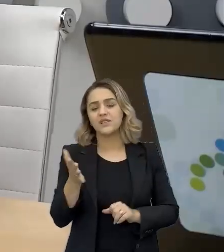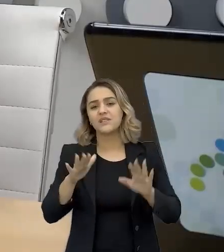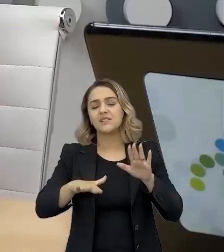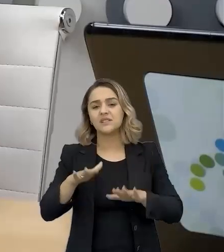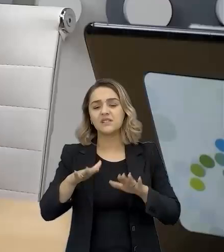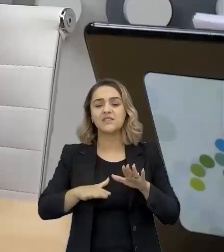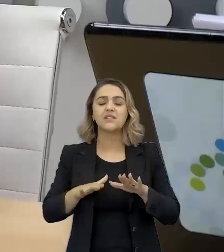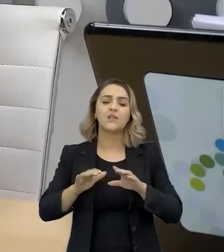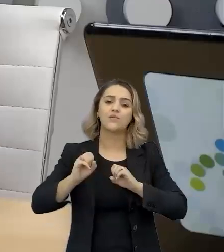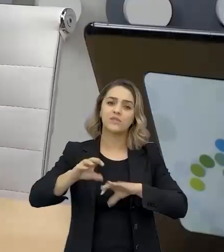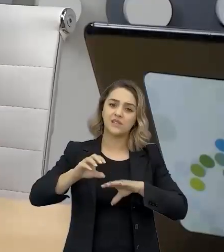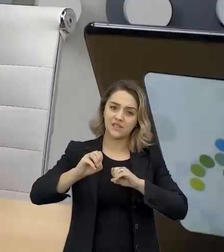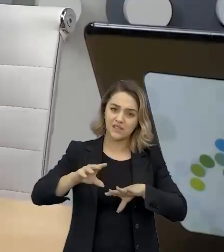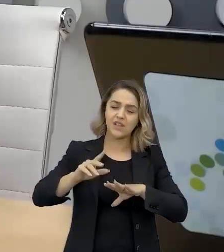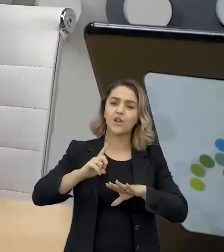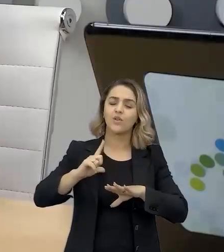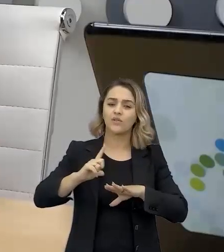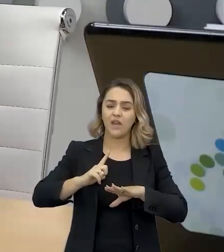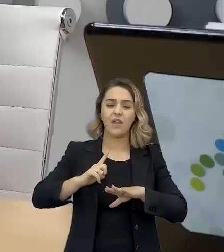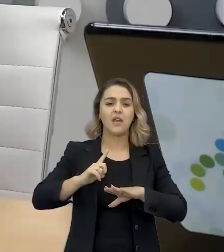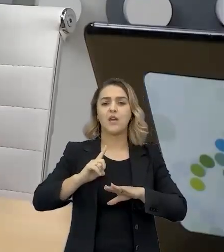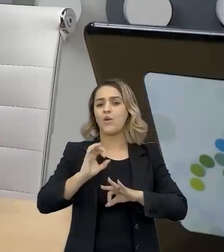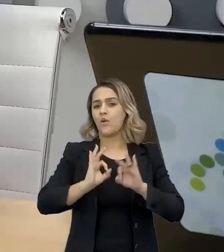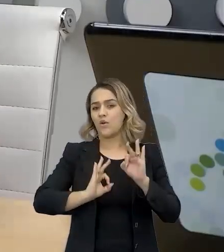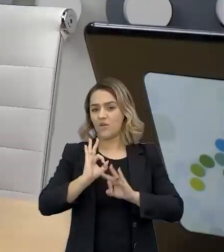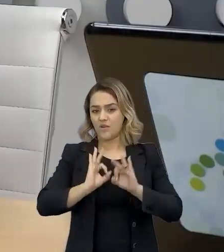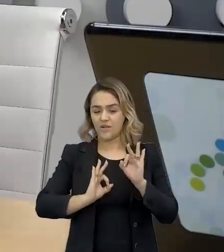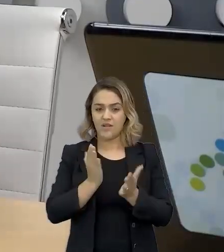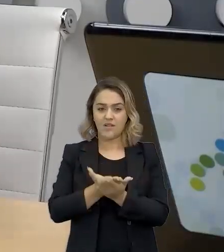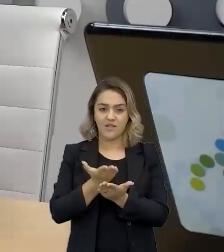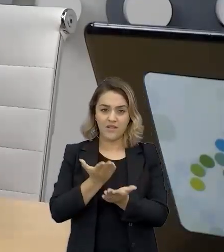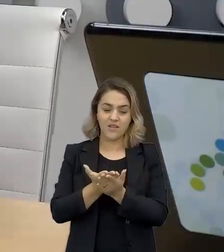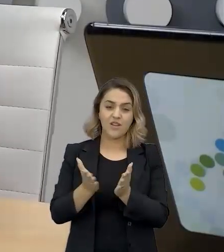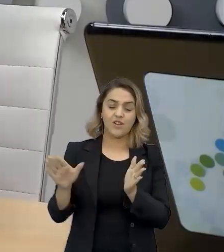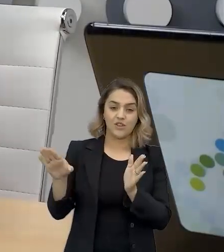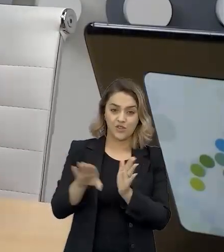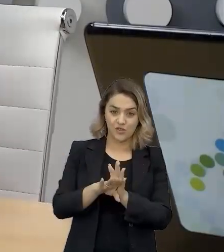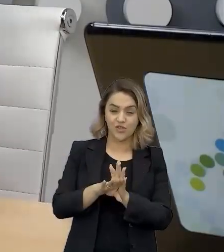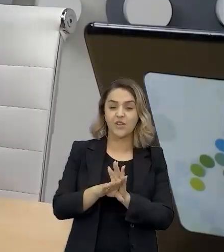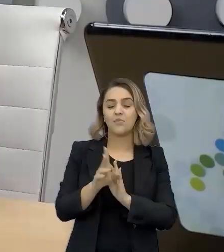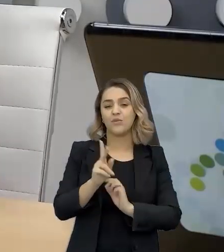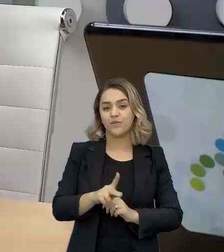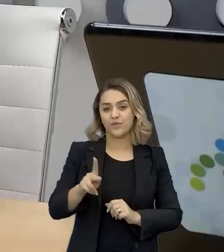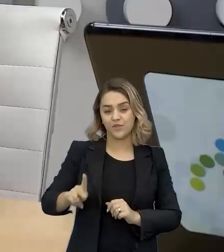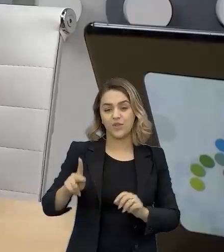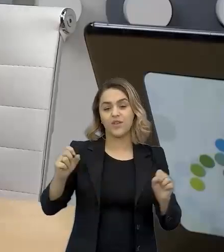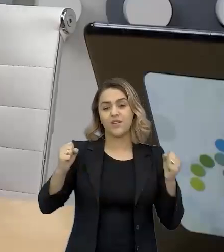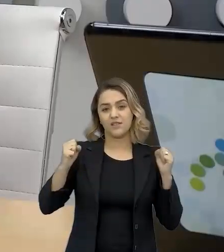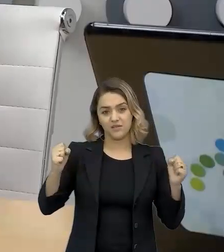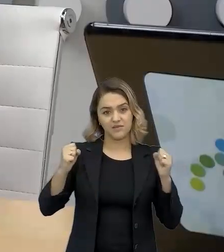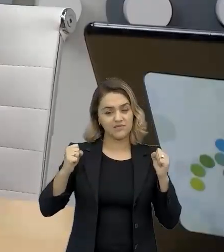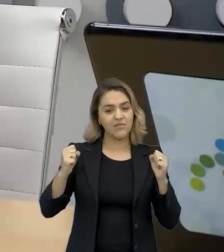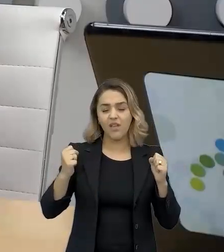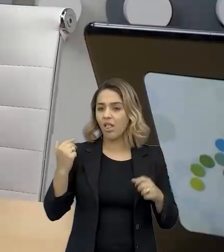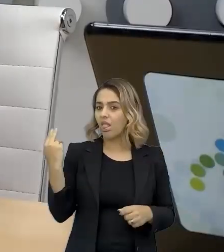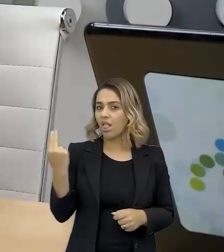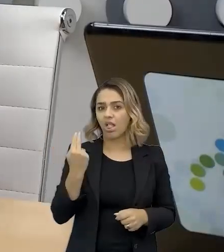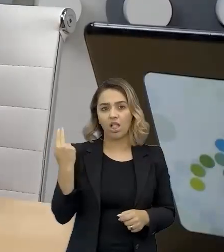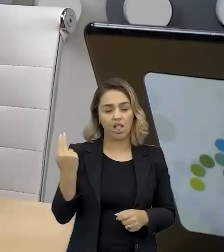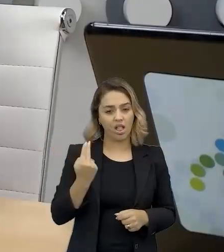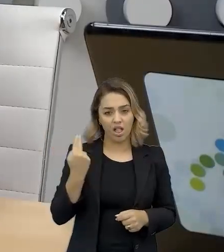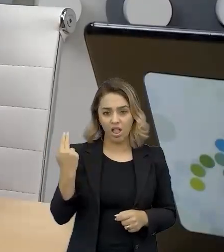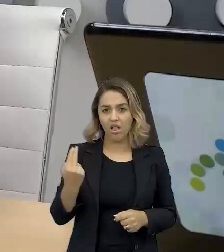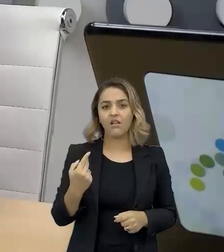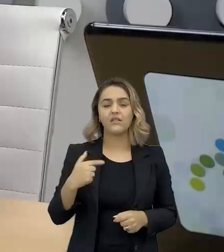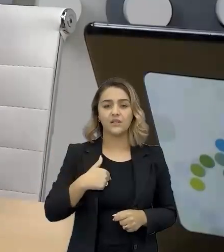eu programava uma aula, chegava lá na quadra, porque eu sou professora de educação física, e não funcionava. Então, eu tinha que